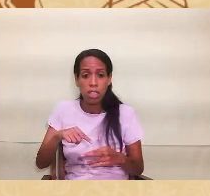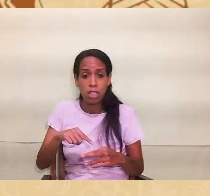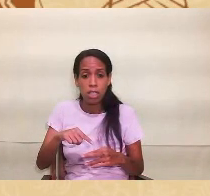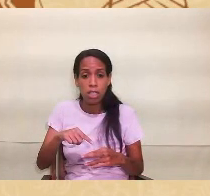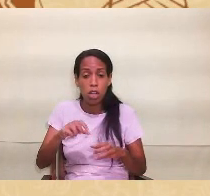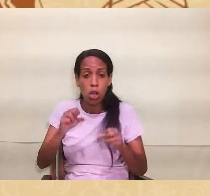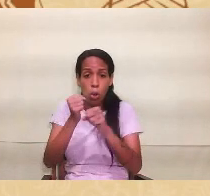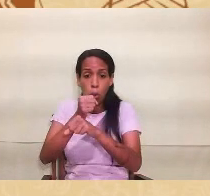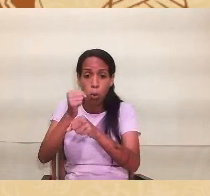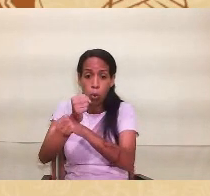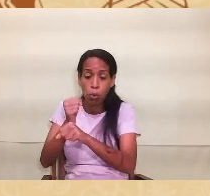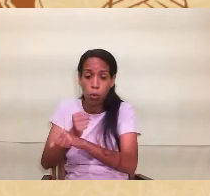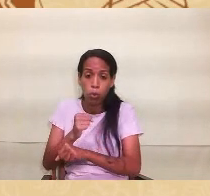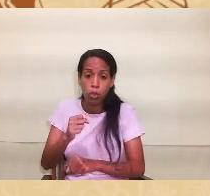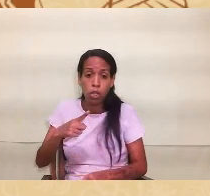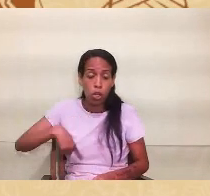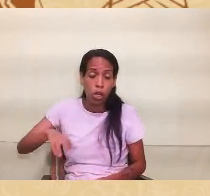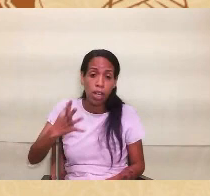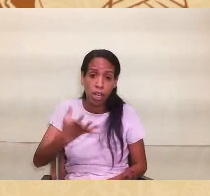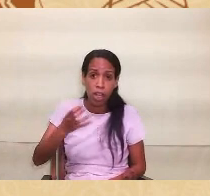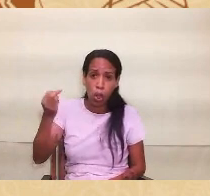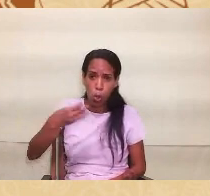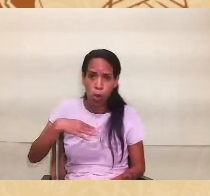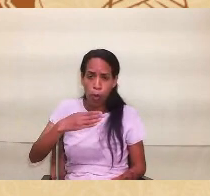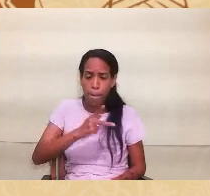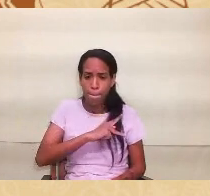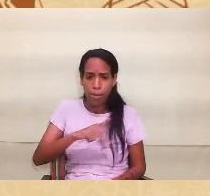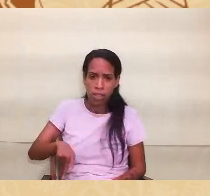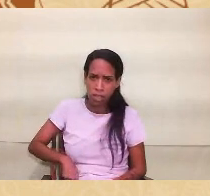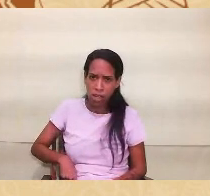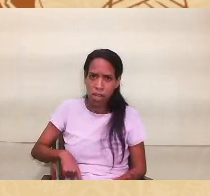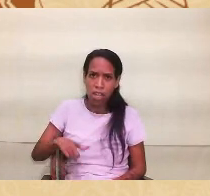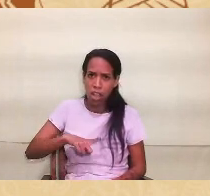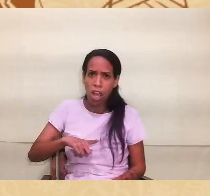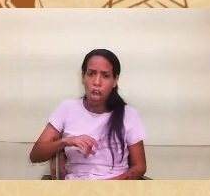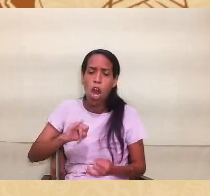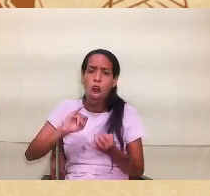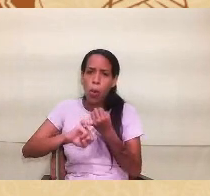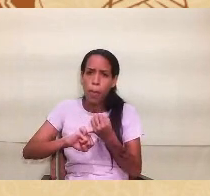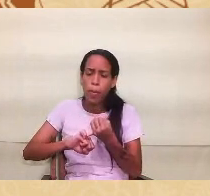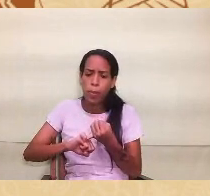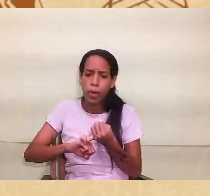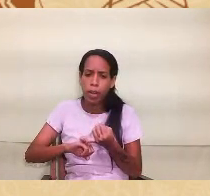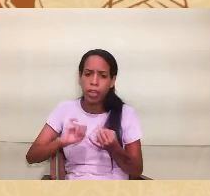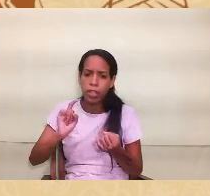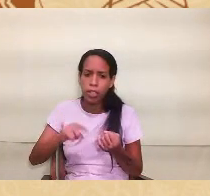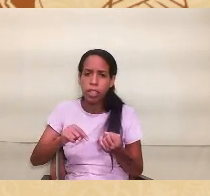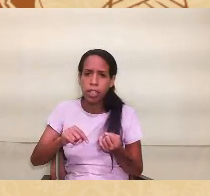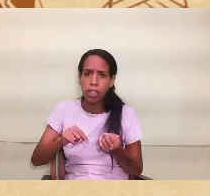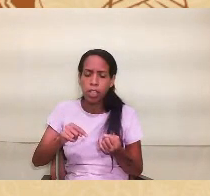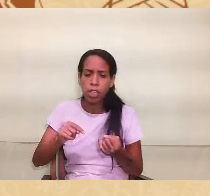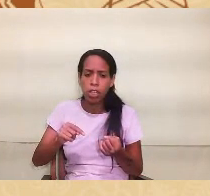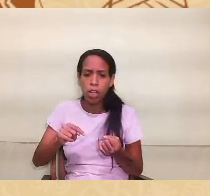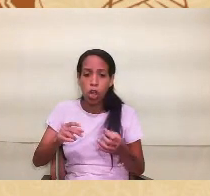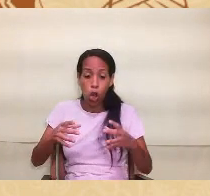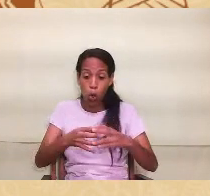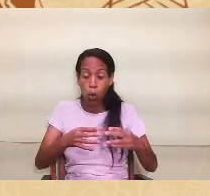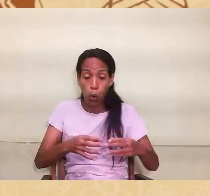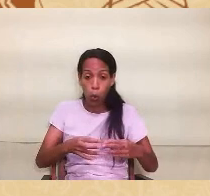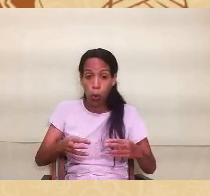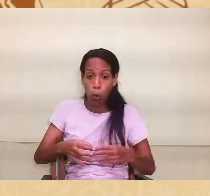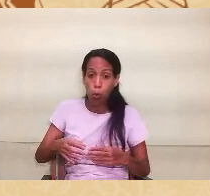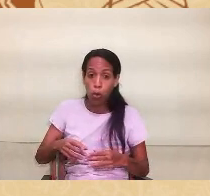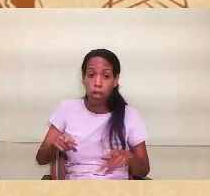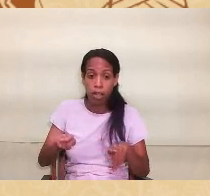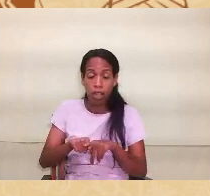construção. A gente quer que o novo presidente tenha uma série de compromissos. E aí esses grupos mais particulares, cabem também a